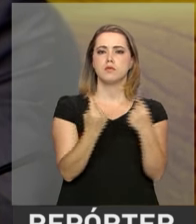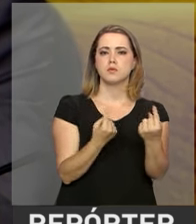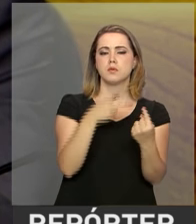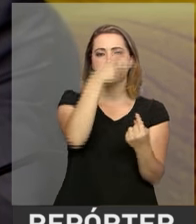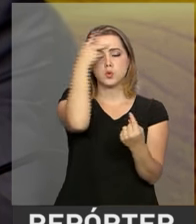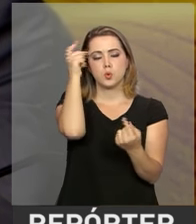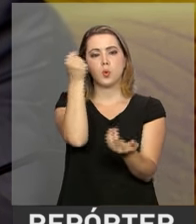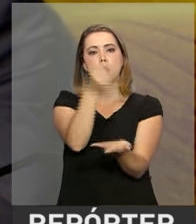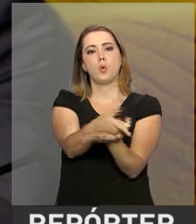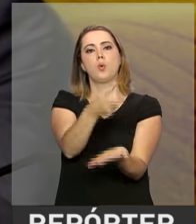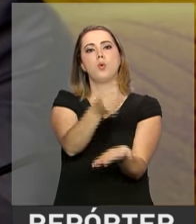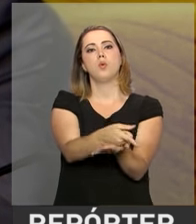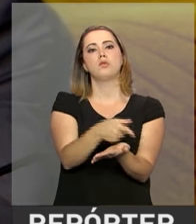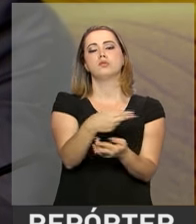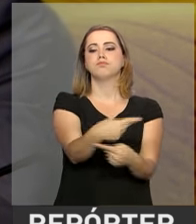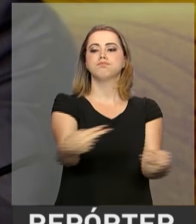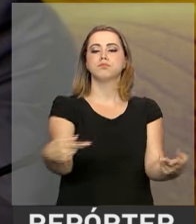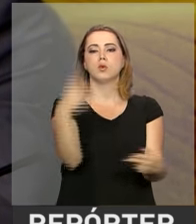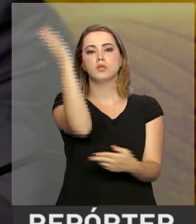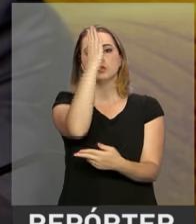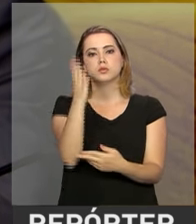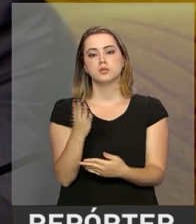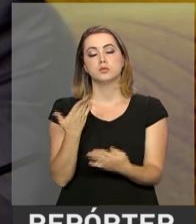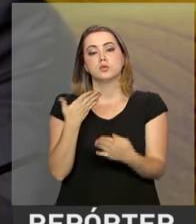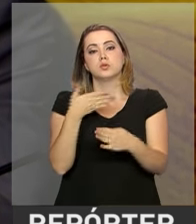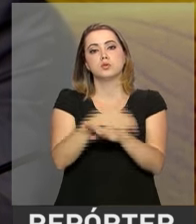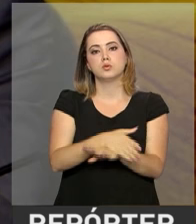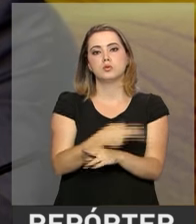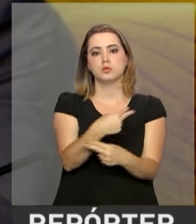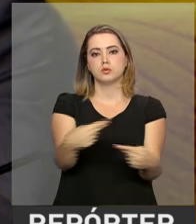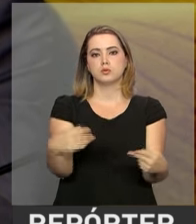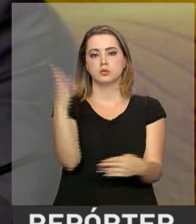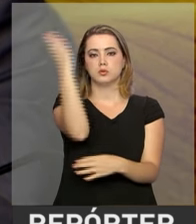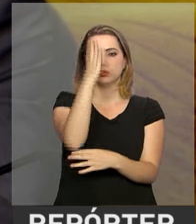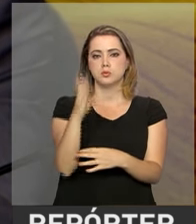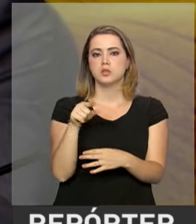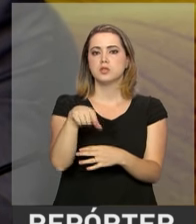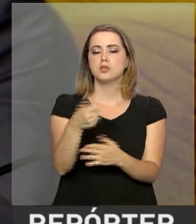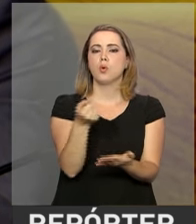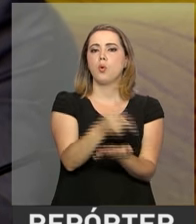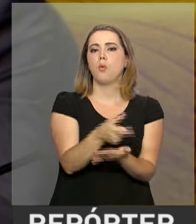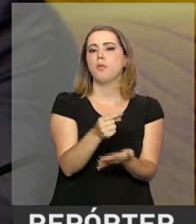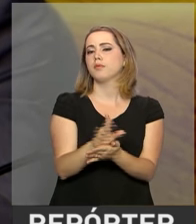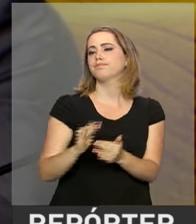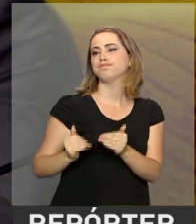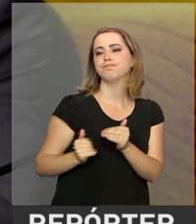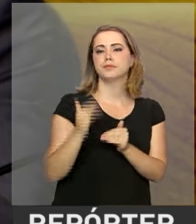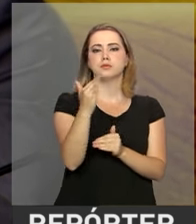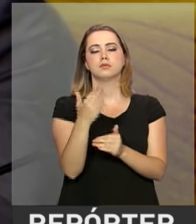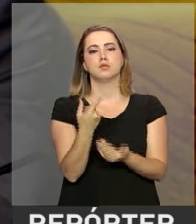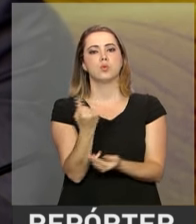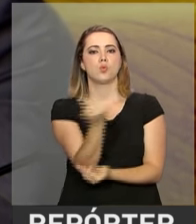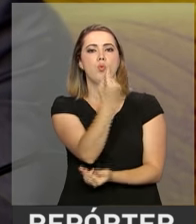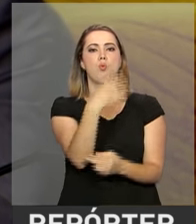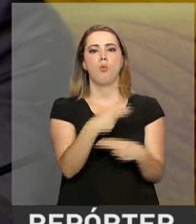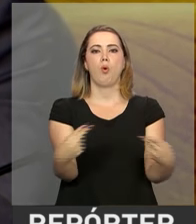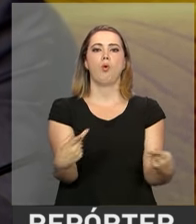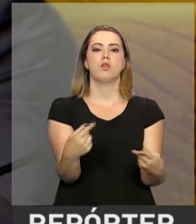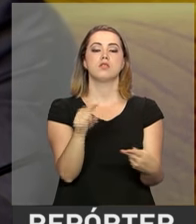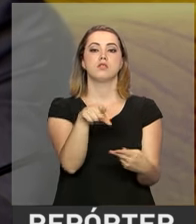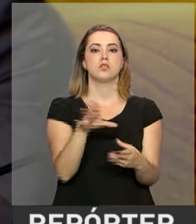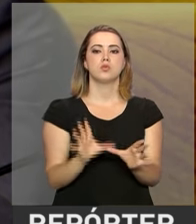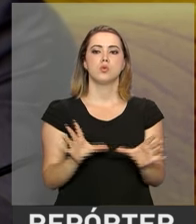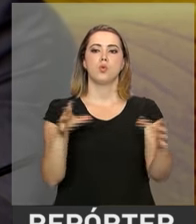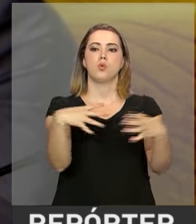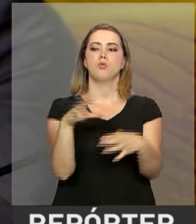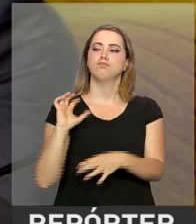brasileiro que eh acessa produtos do Brasil ele está comprando muito mais que um produto né ele tá comprando um pacote